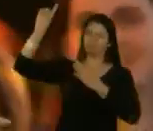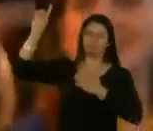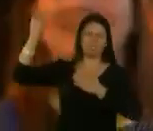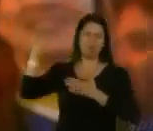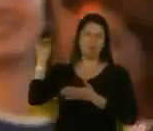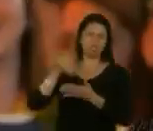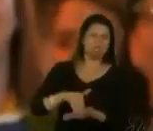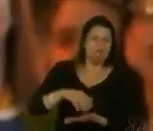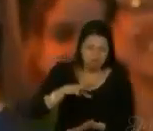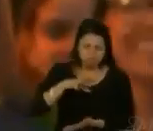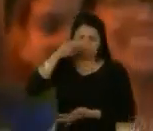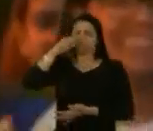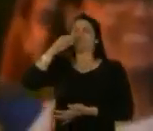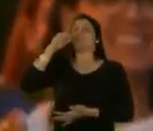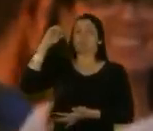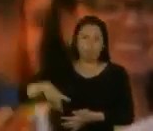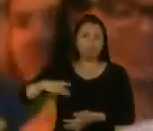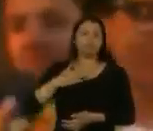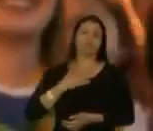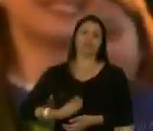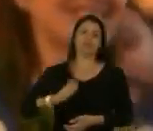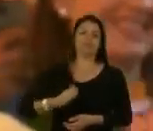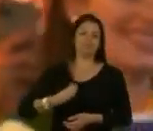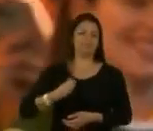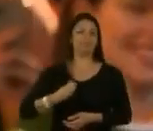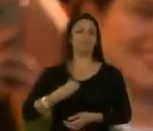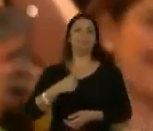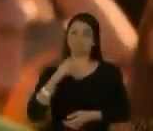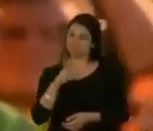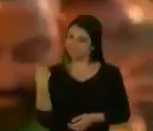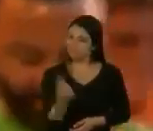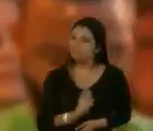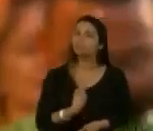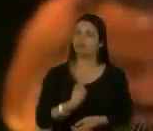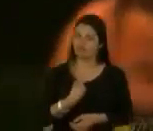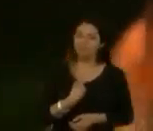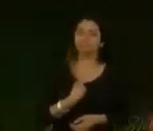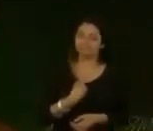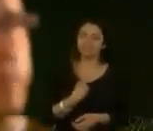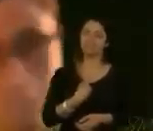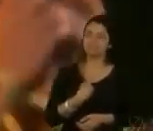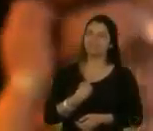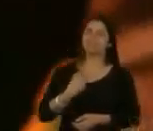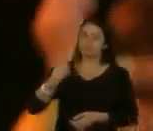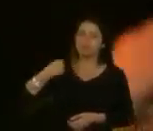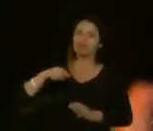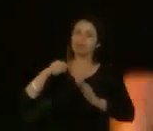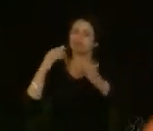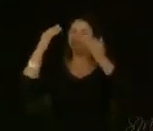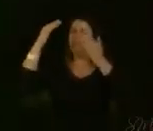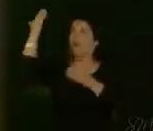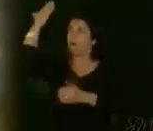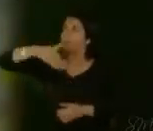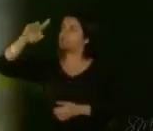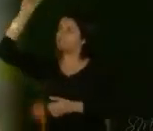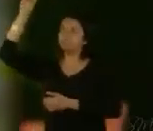último fôlego de vida. E nós vamos sim trazer a presença do Senhor Jesus para